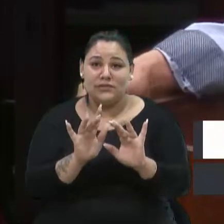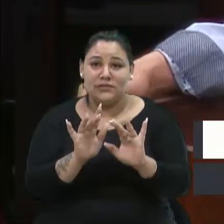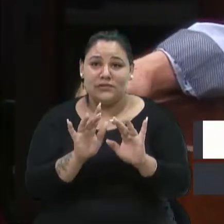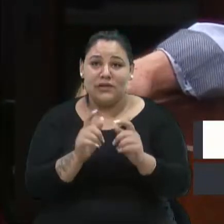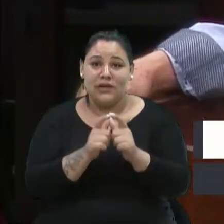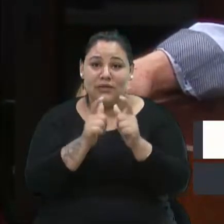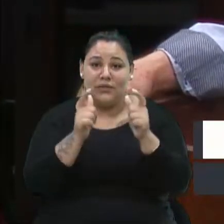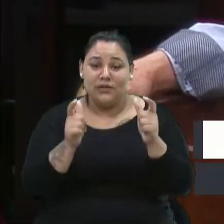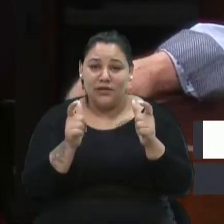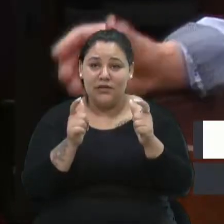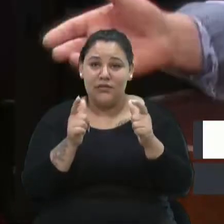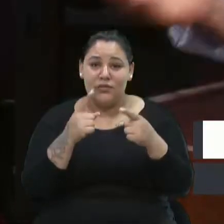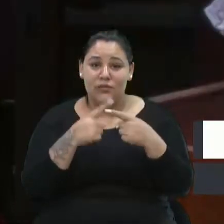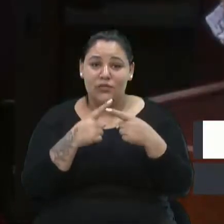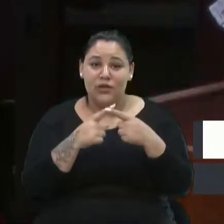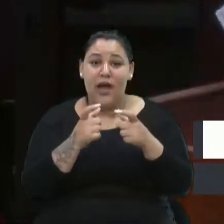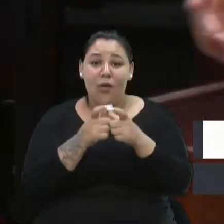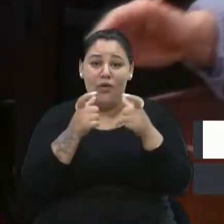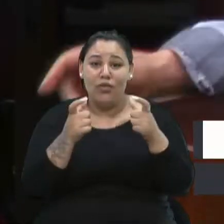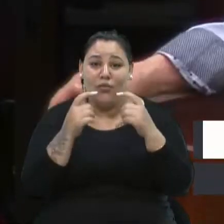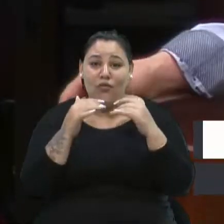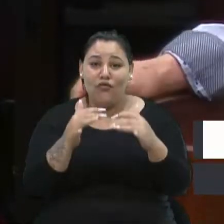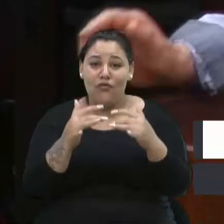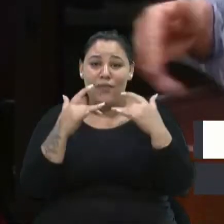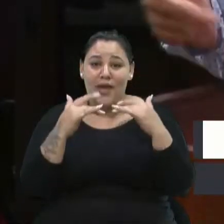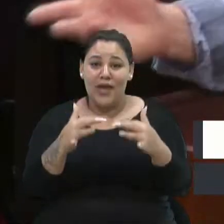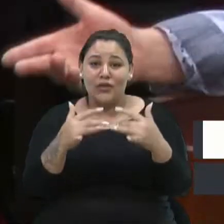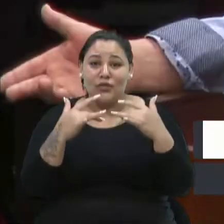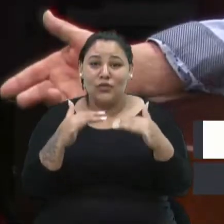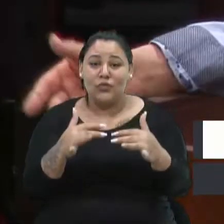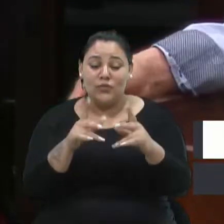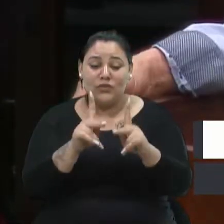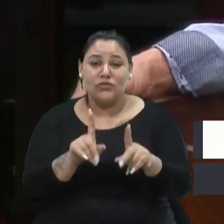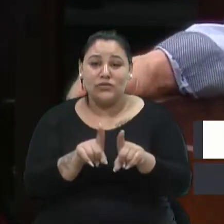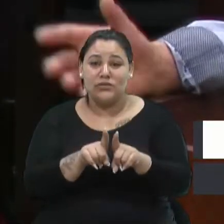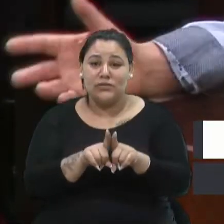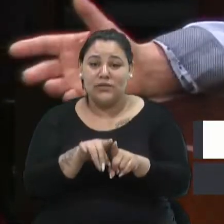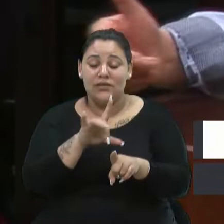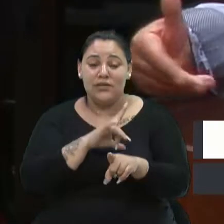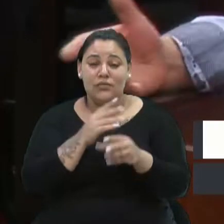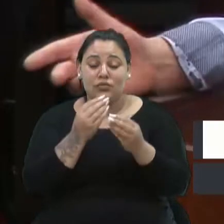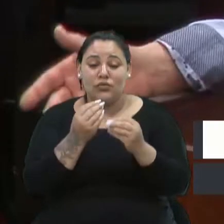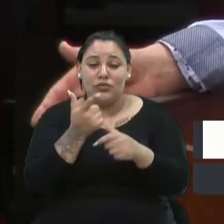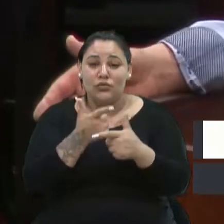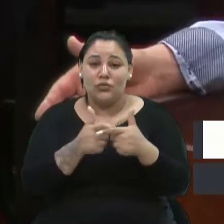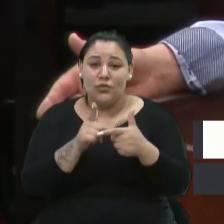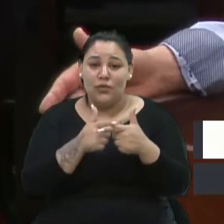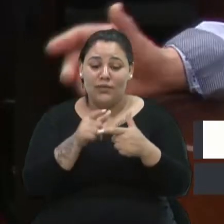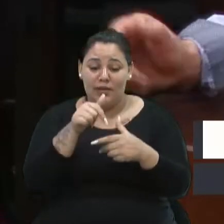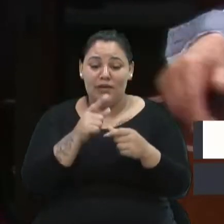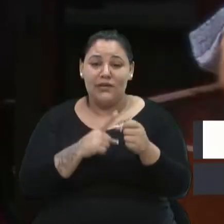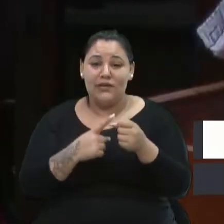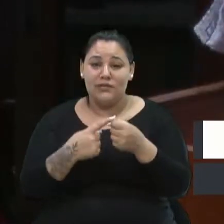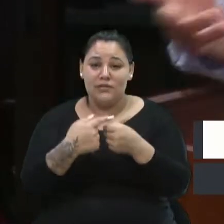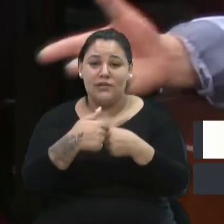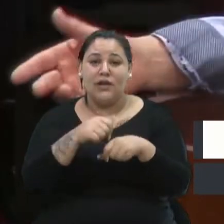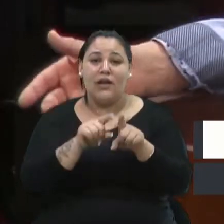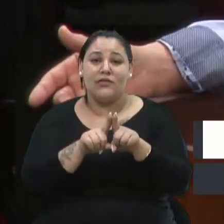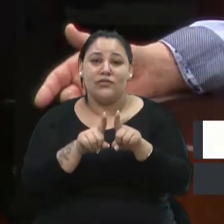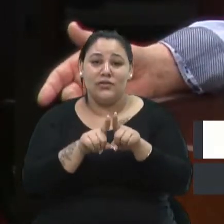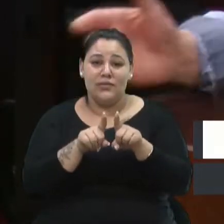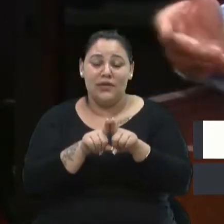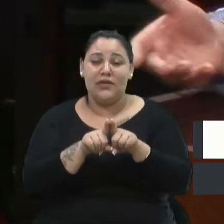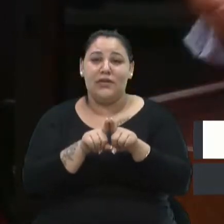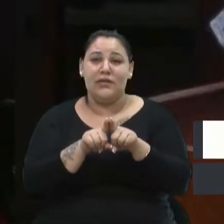de veículos, e isso está muito esquecido, deixado para trás. Temos muito problema aqui na cidade, saneamento,